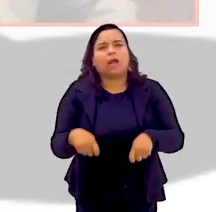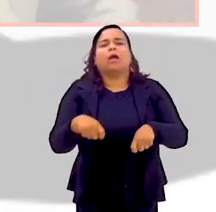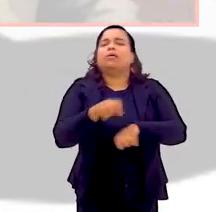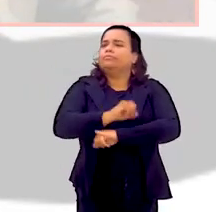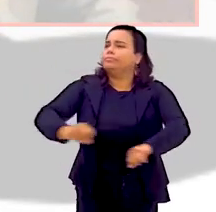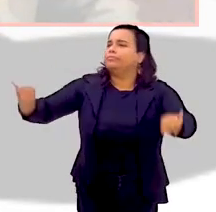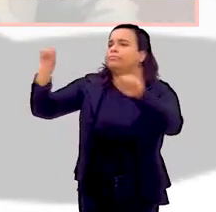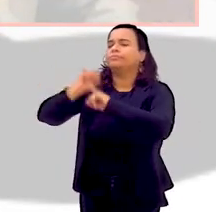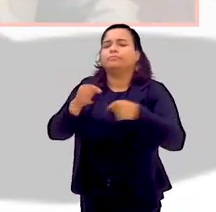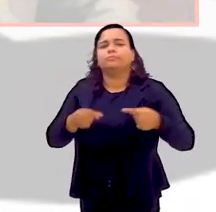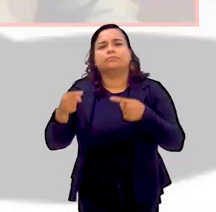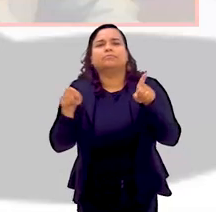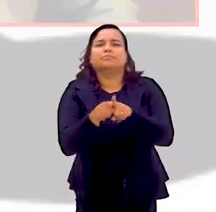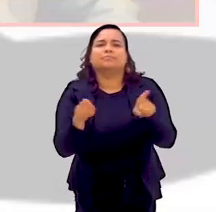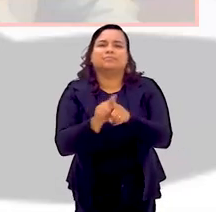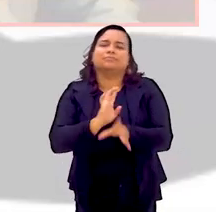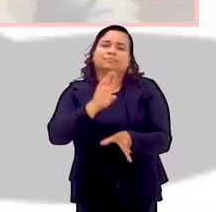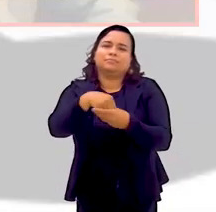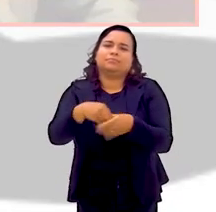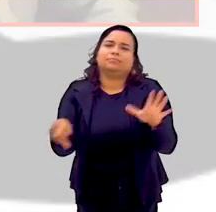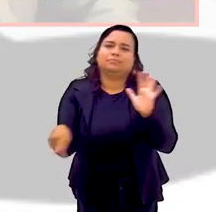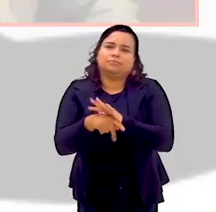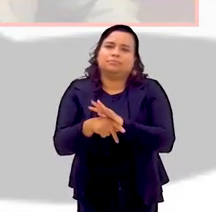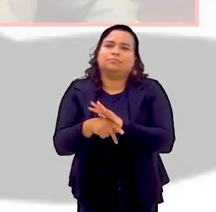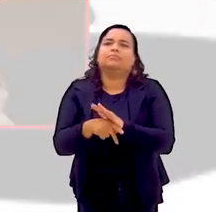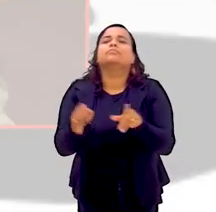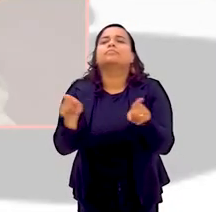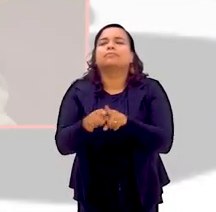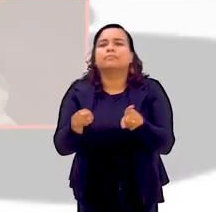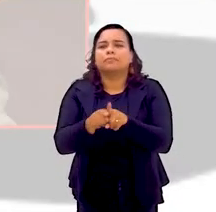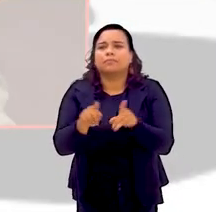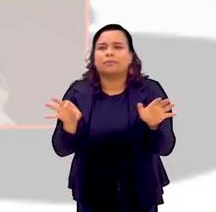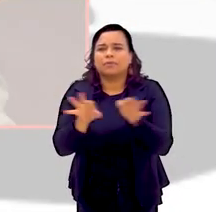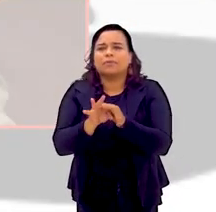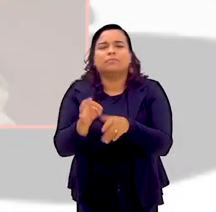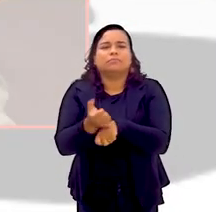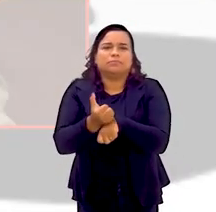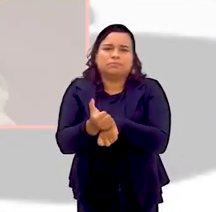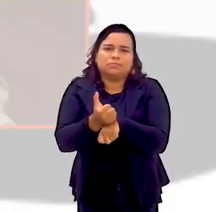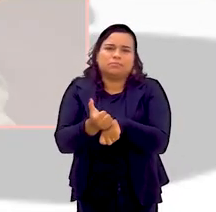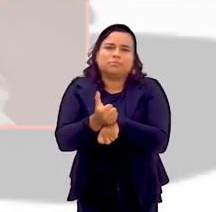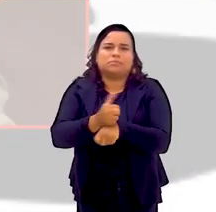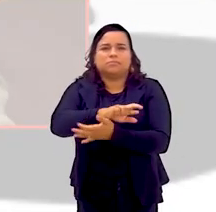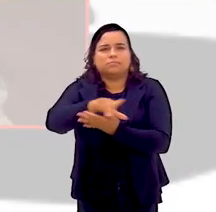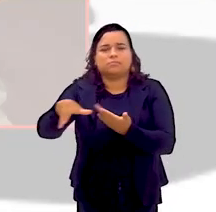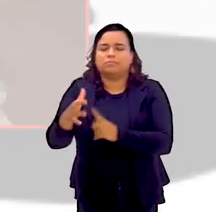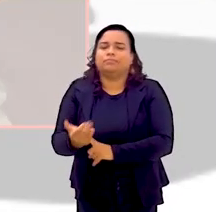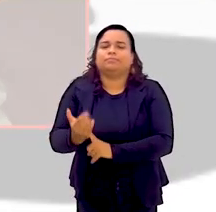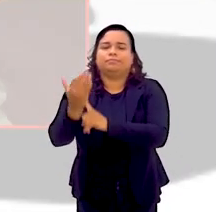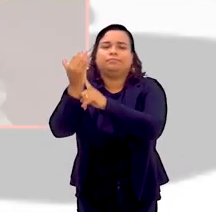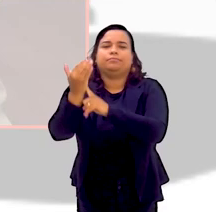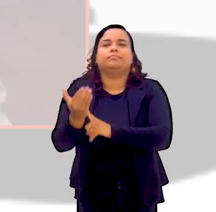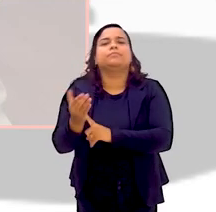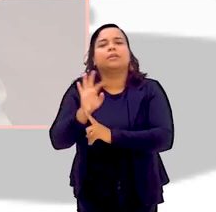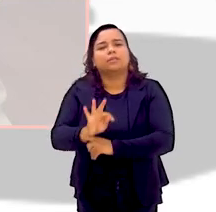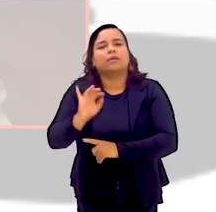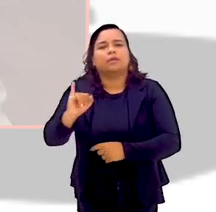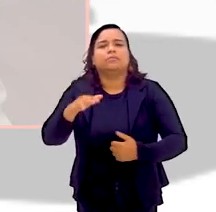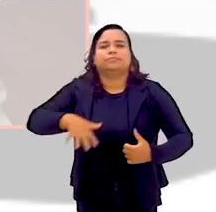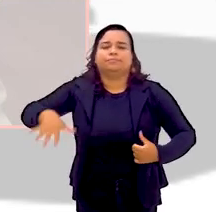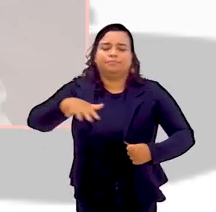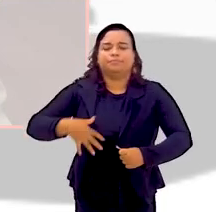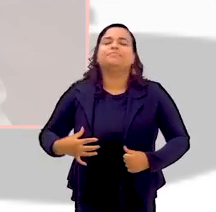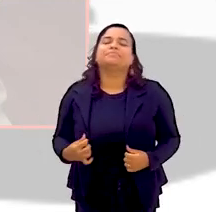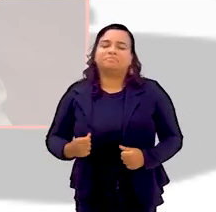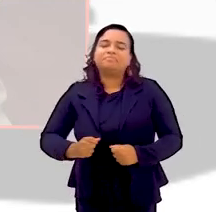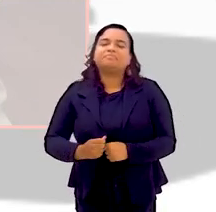grande divulgação turística também do nosso destino com os aficionados, ou melhor, com os profissionais que mexem com tecnologia da informação, com